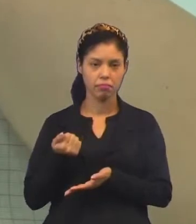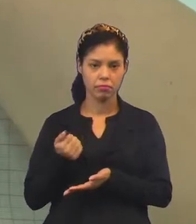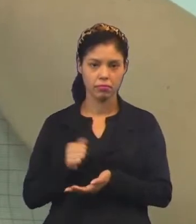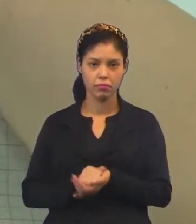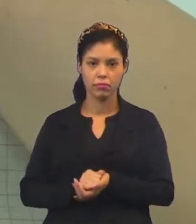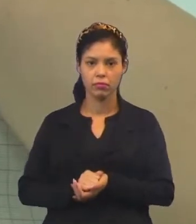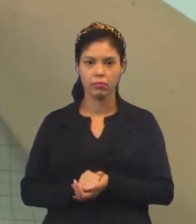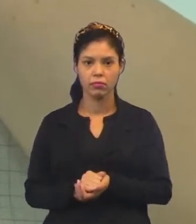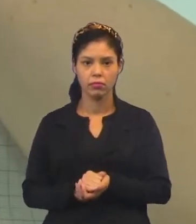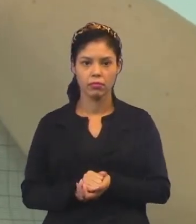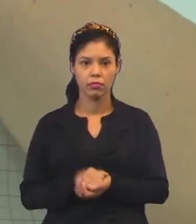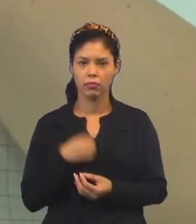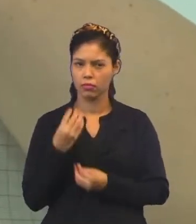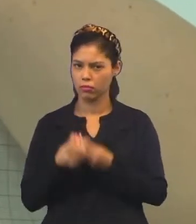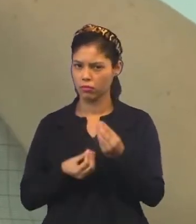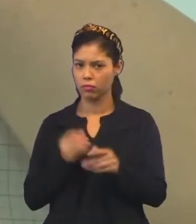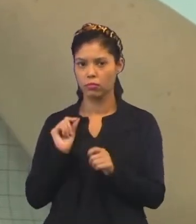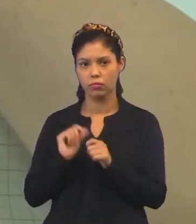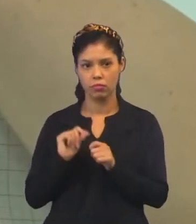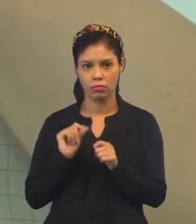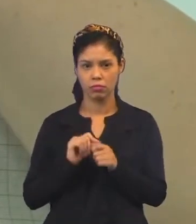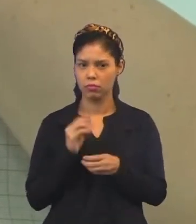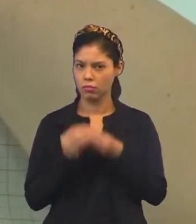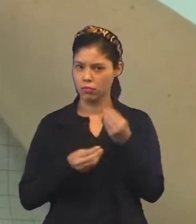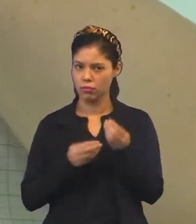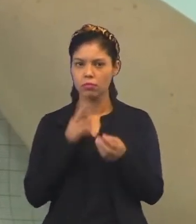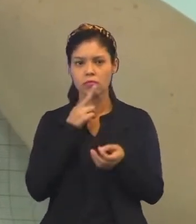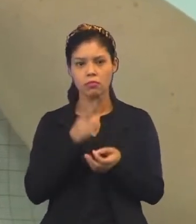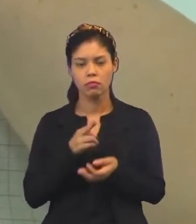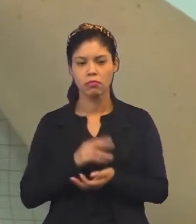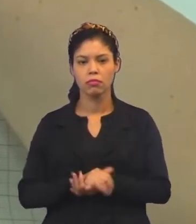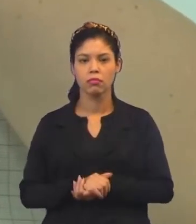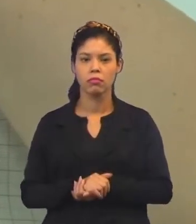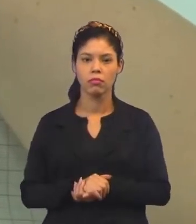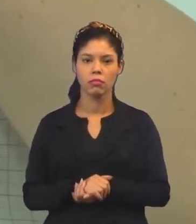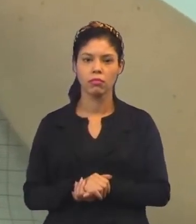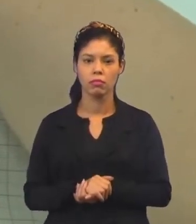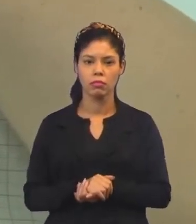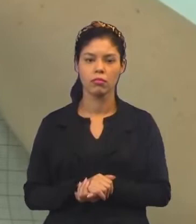direitinho como fazer e como calcular.